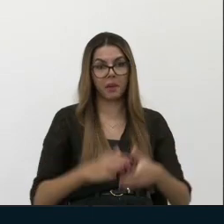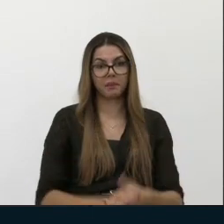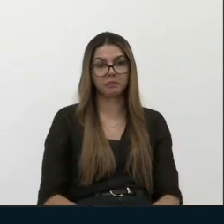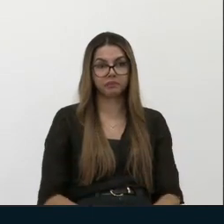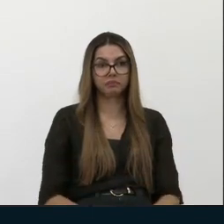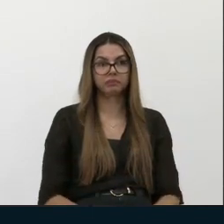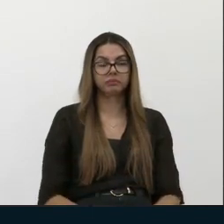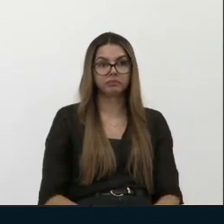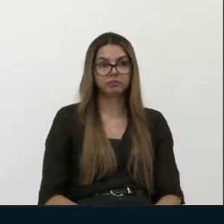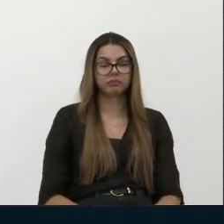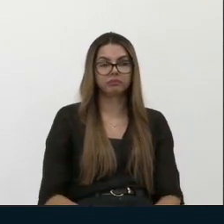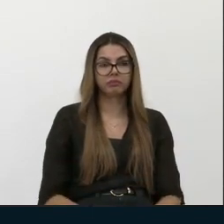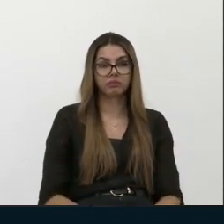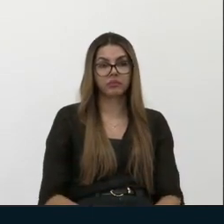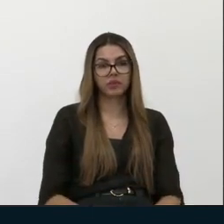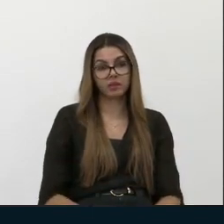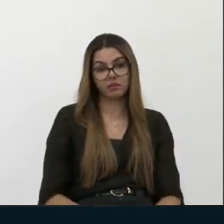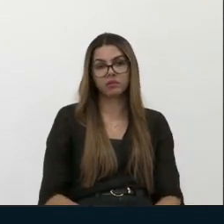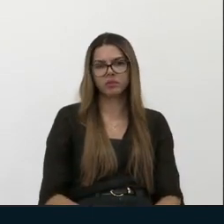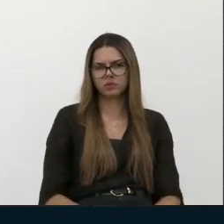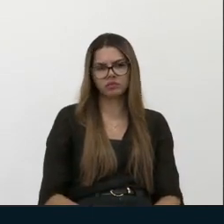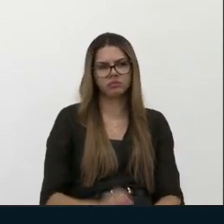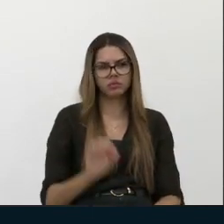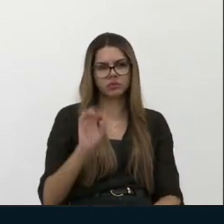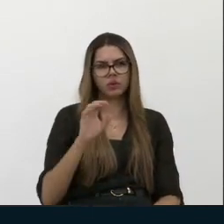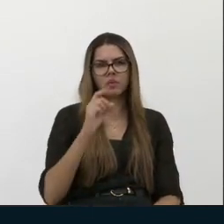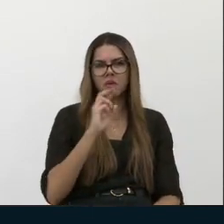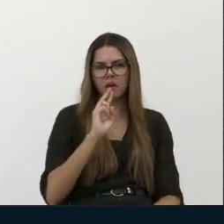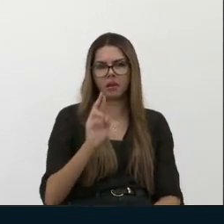É esse recadinho que esse vereador tem que dar para a Vossa Excelência, viu?